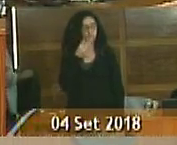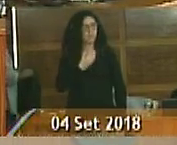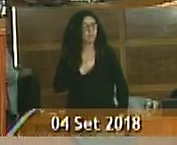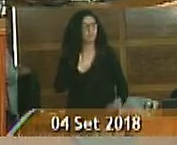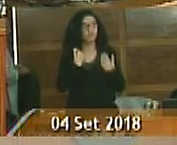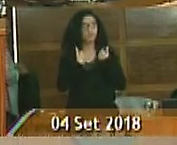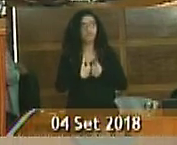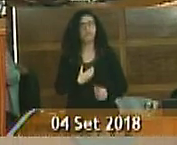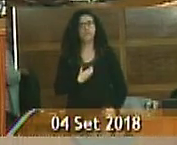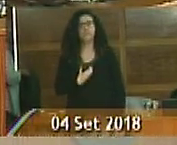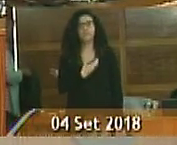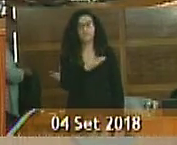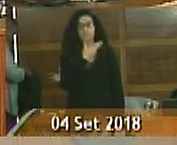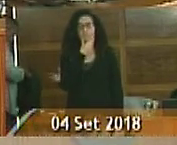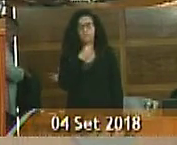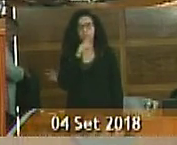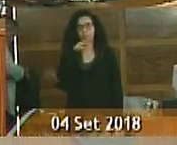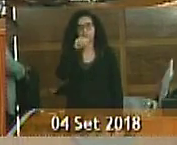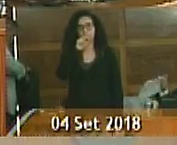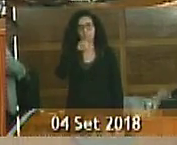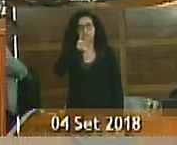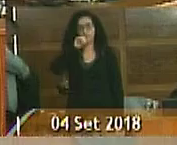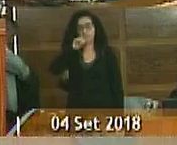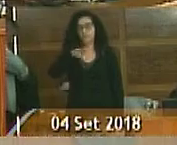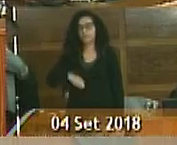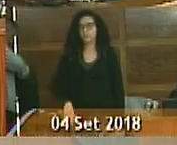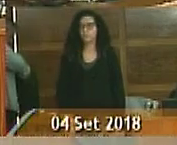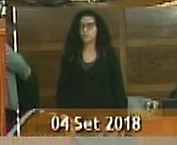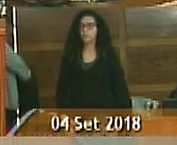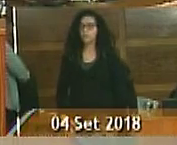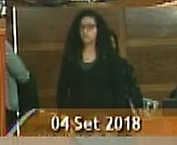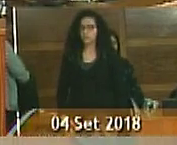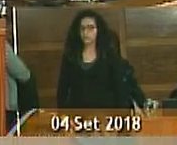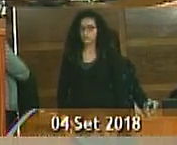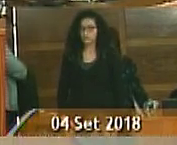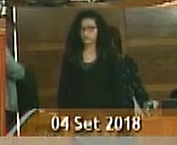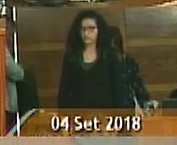honorífica mérito Lopes Trovão, o senhor Mário Luiz Ramos.